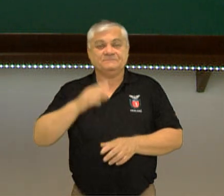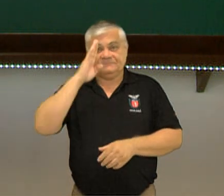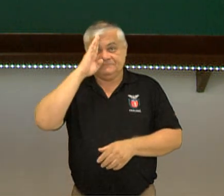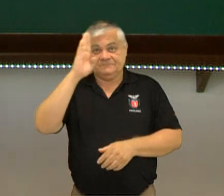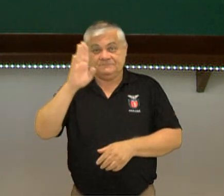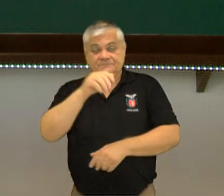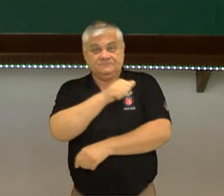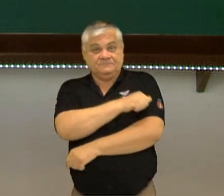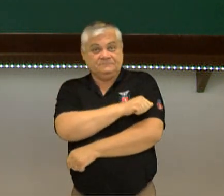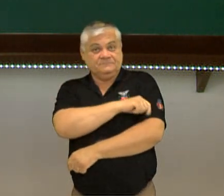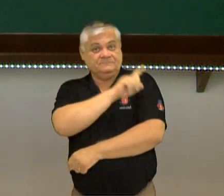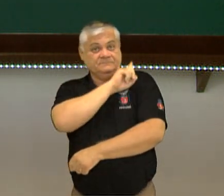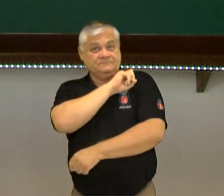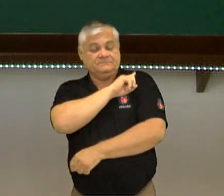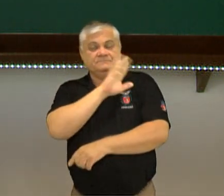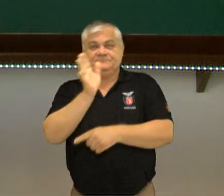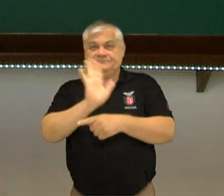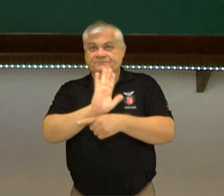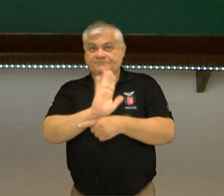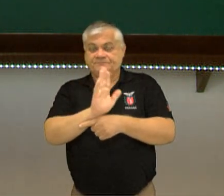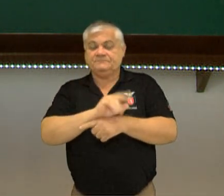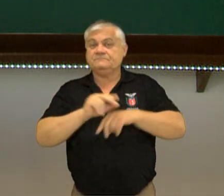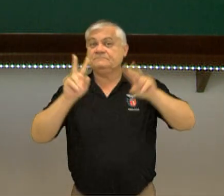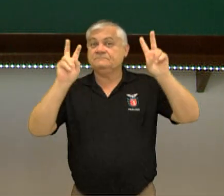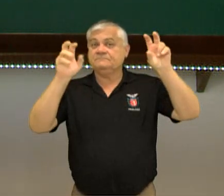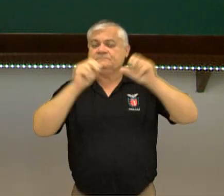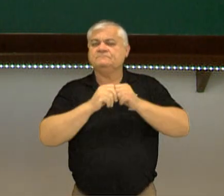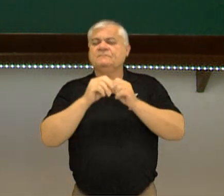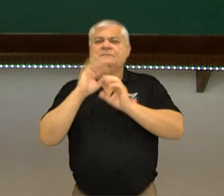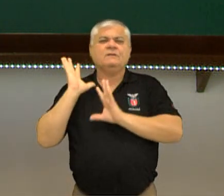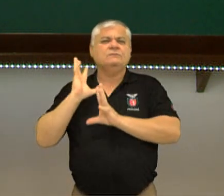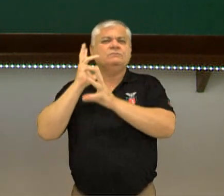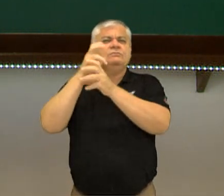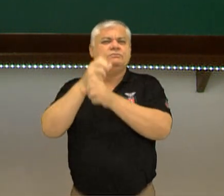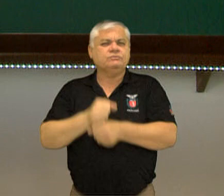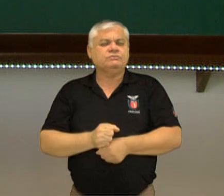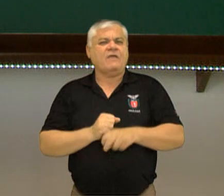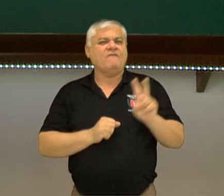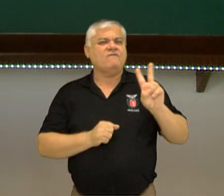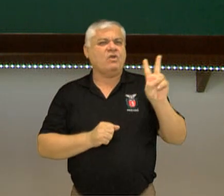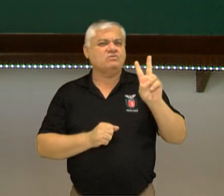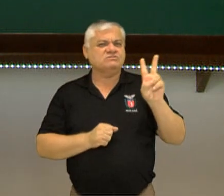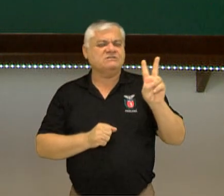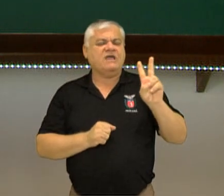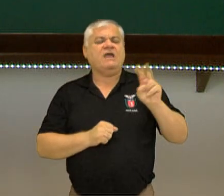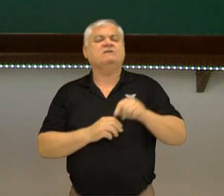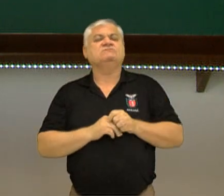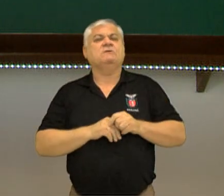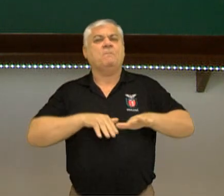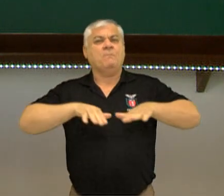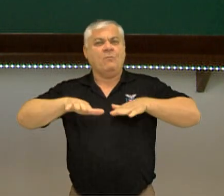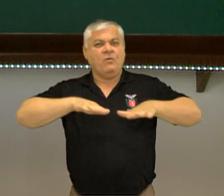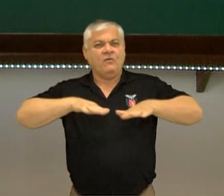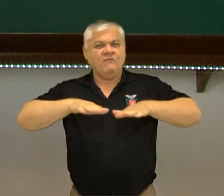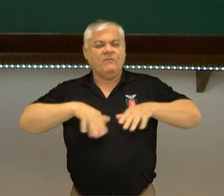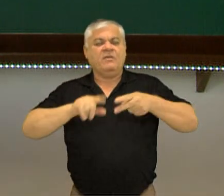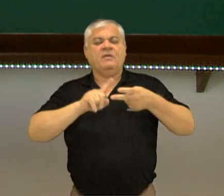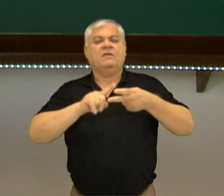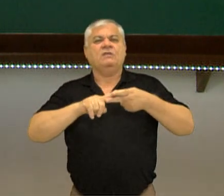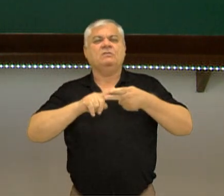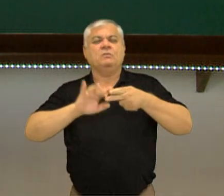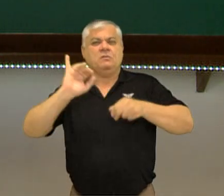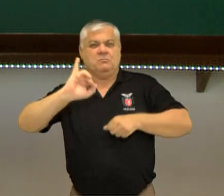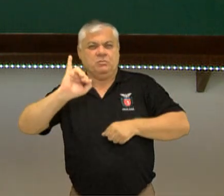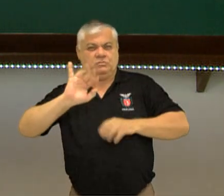Olá, estudantes da primeira série! Nesse vídeo nós vamos fazer uma retomada sobre velocidade, quantidade de movimento e